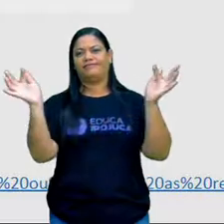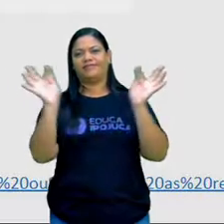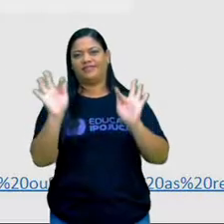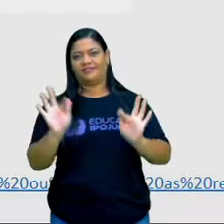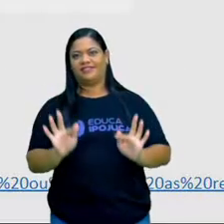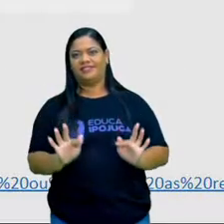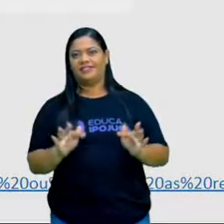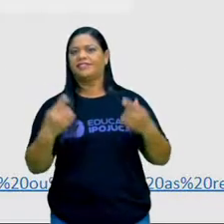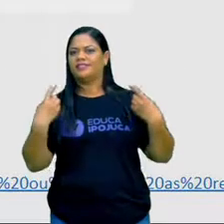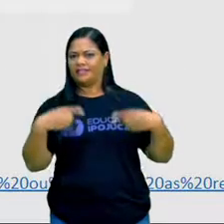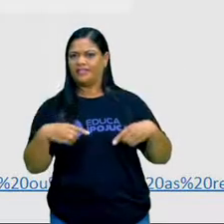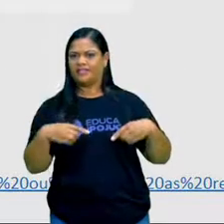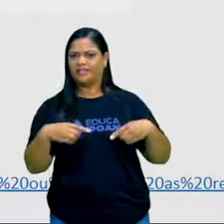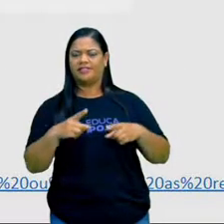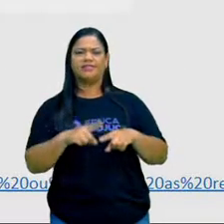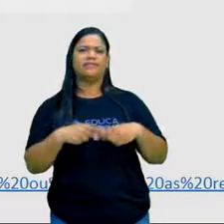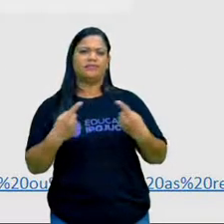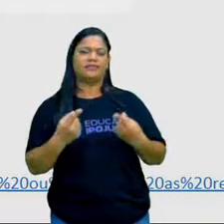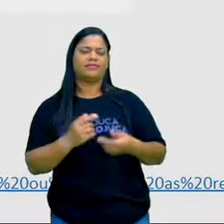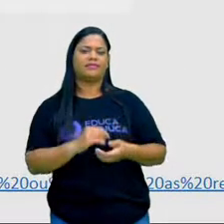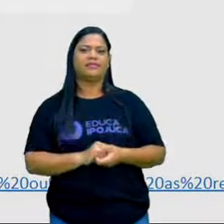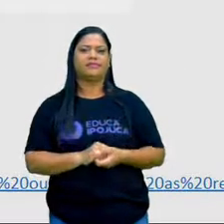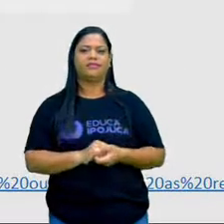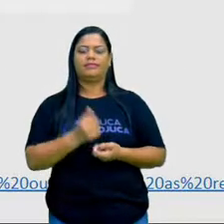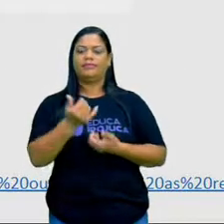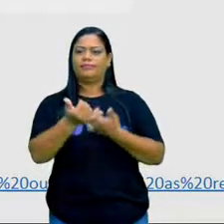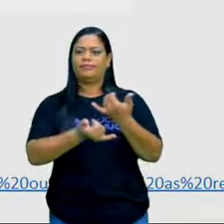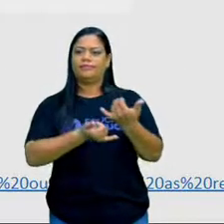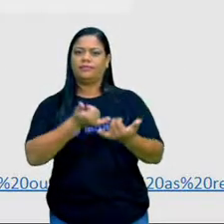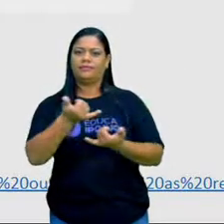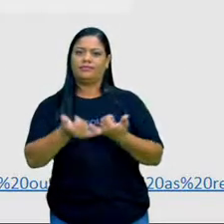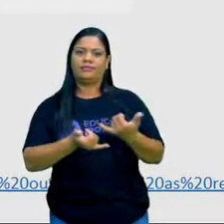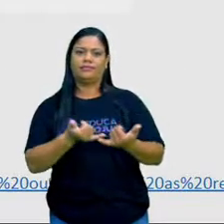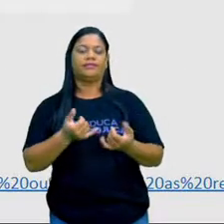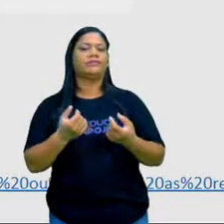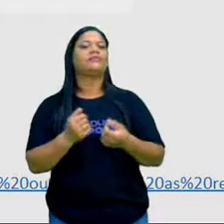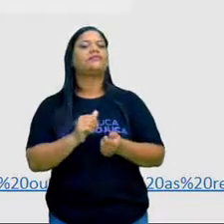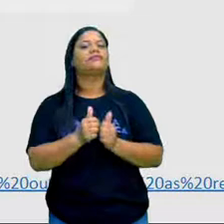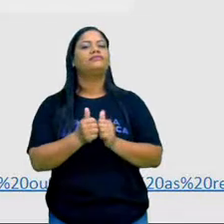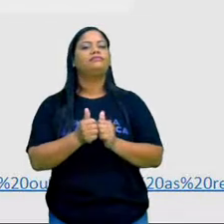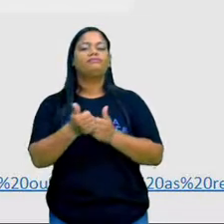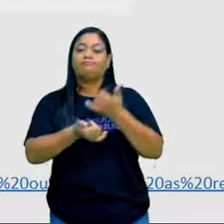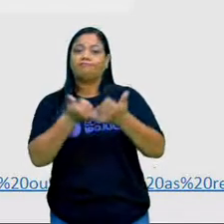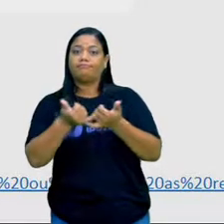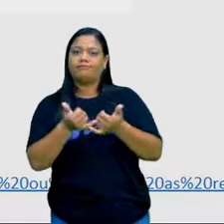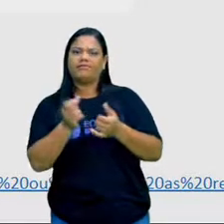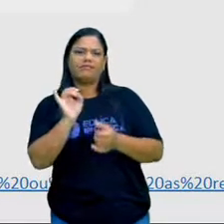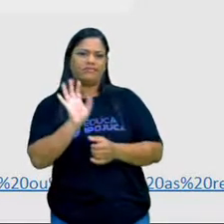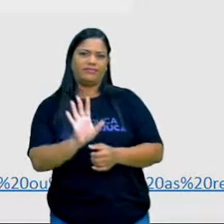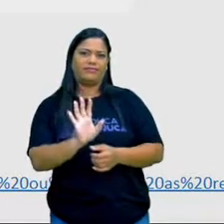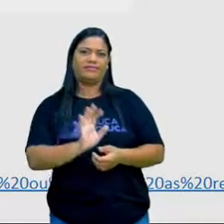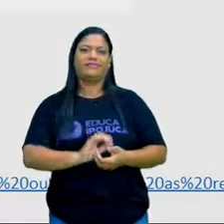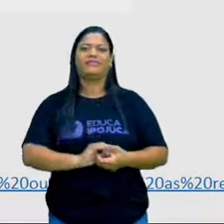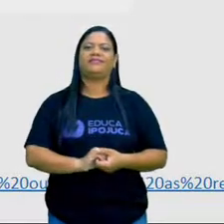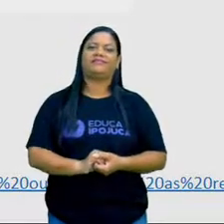modalidade competitiva. Mesmo na em forma de competição, o jogo, ele é mais para se